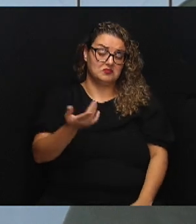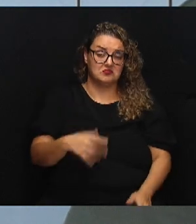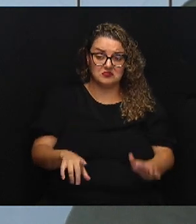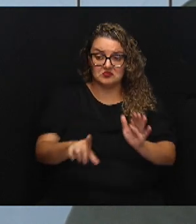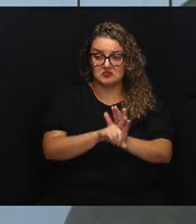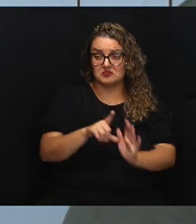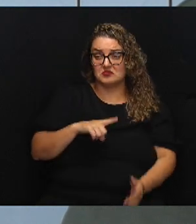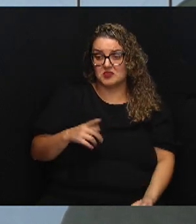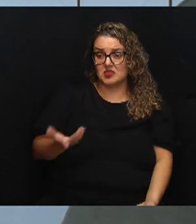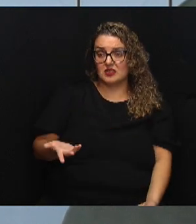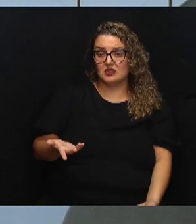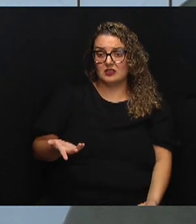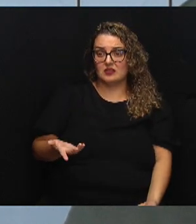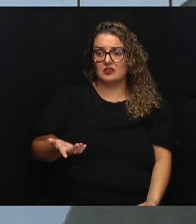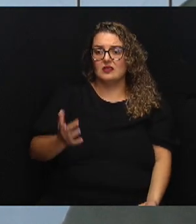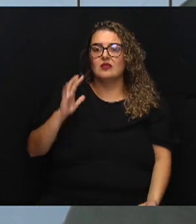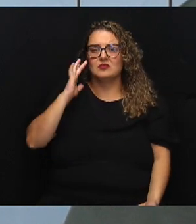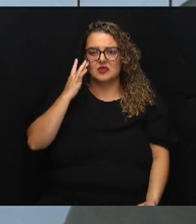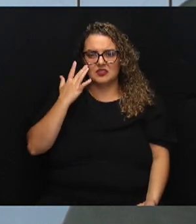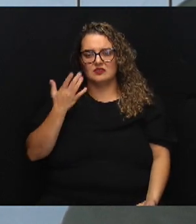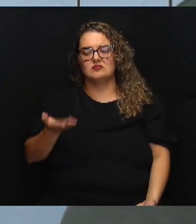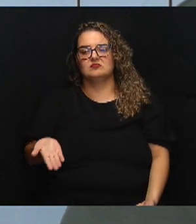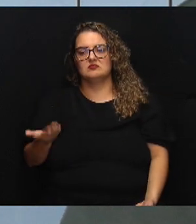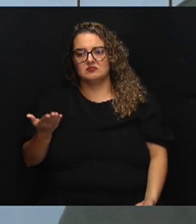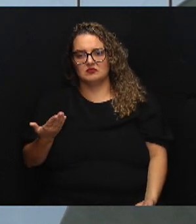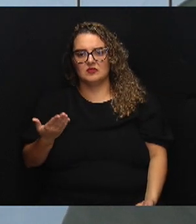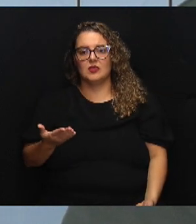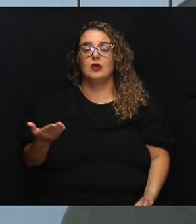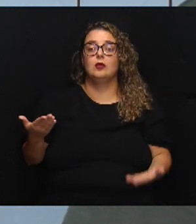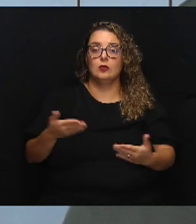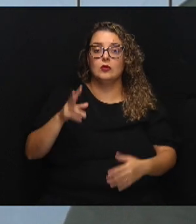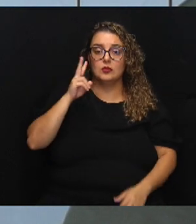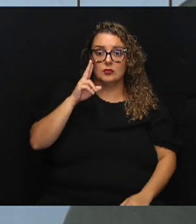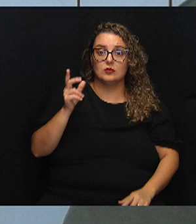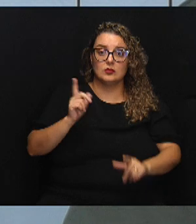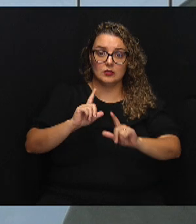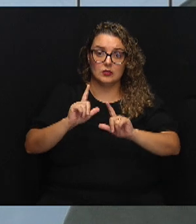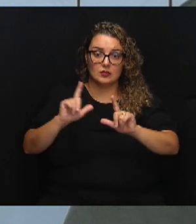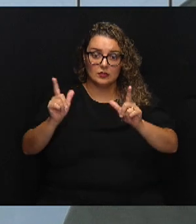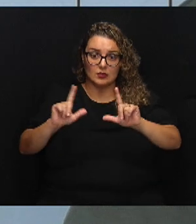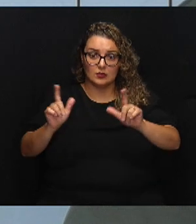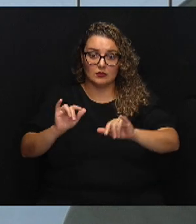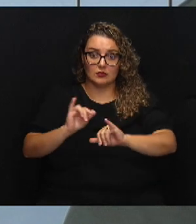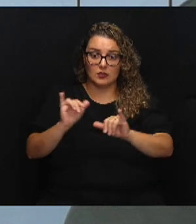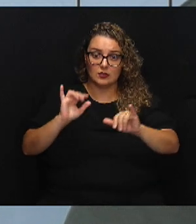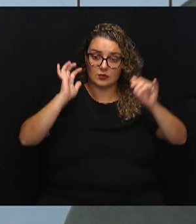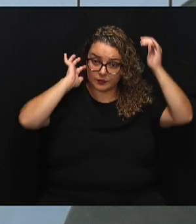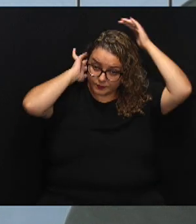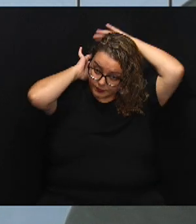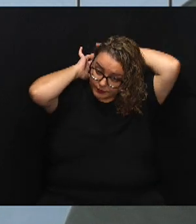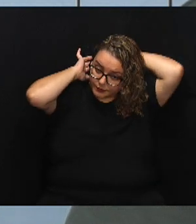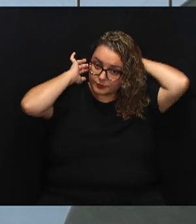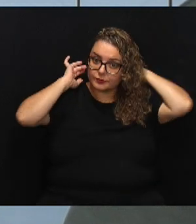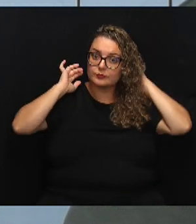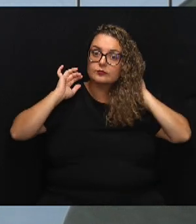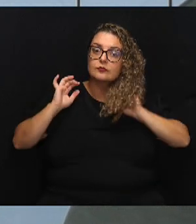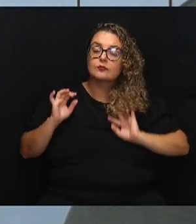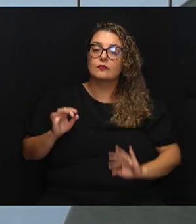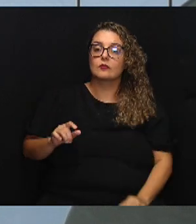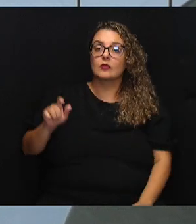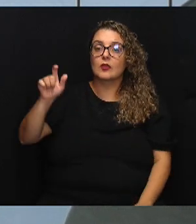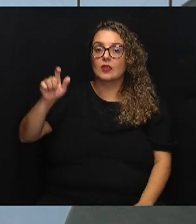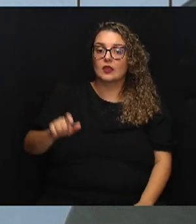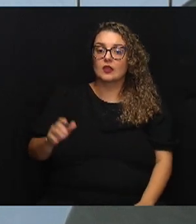município. Mas eu acho que teria que aumentar. Hoje eu vi uma notícia, né, lá em Recife, onde multa o agressor contra